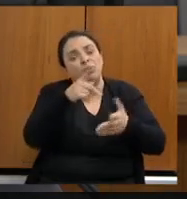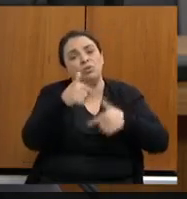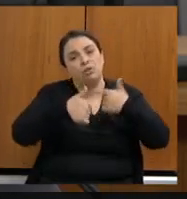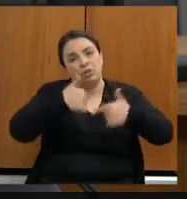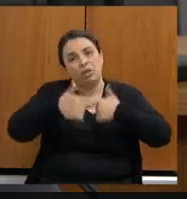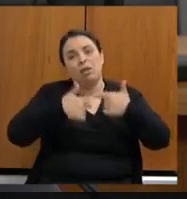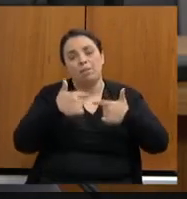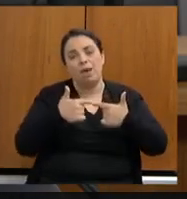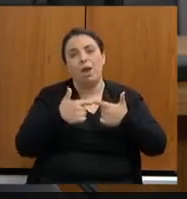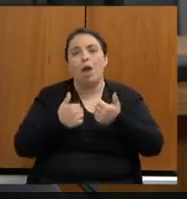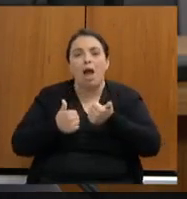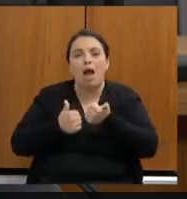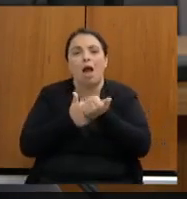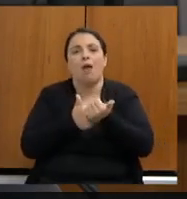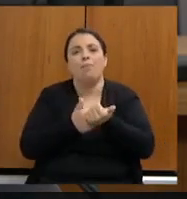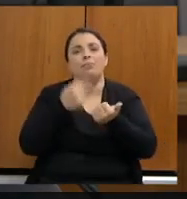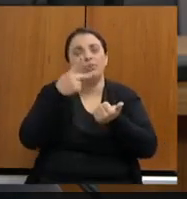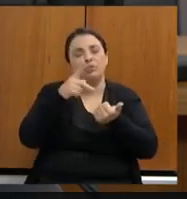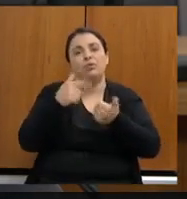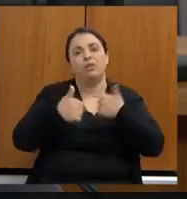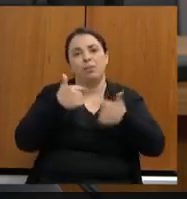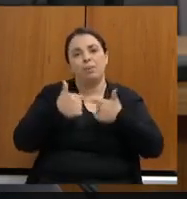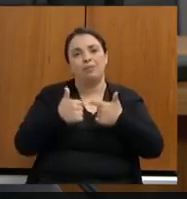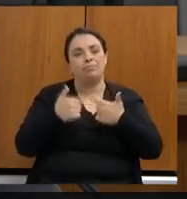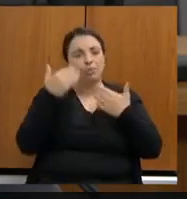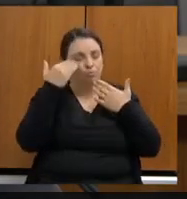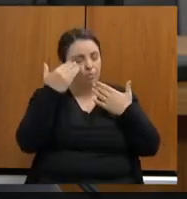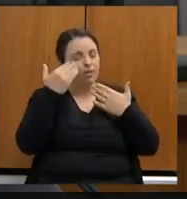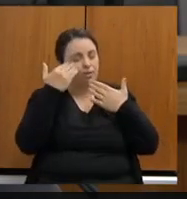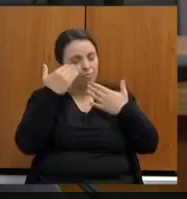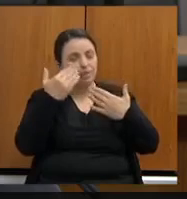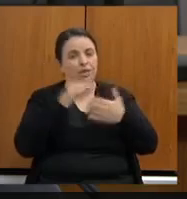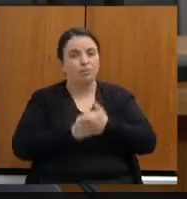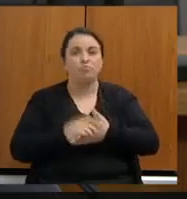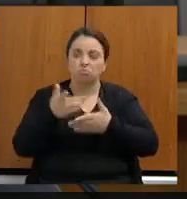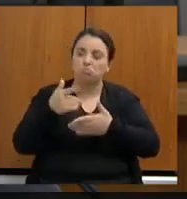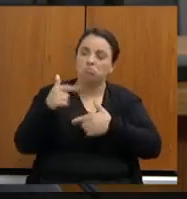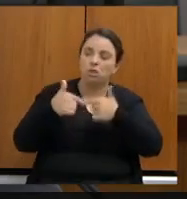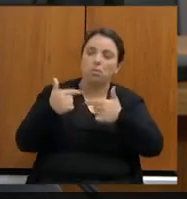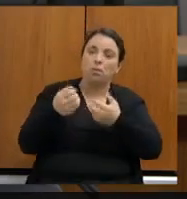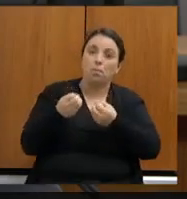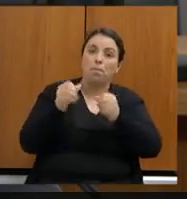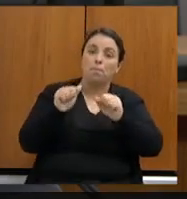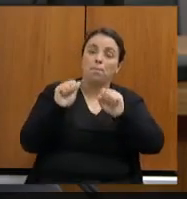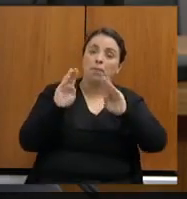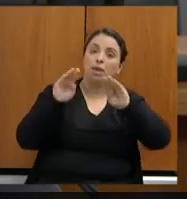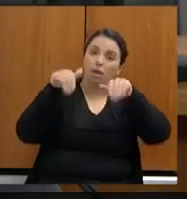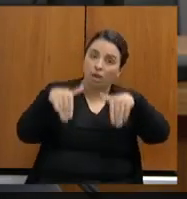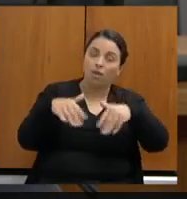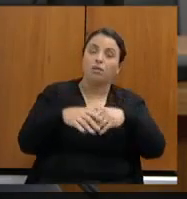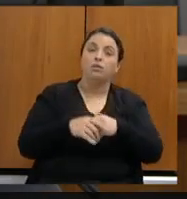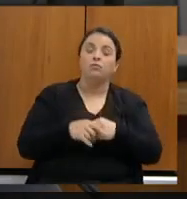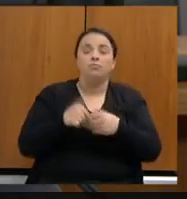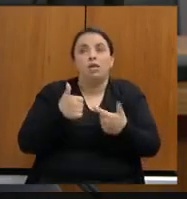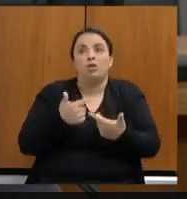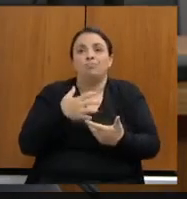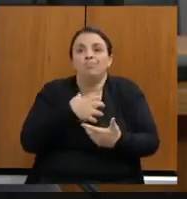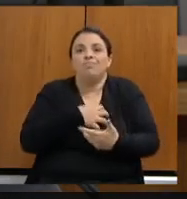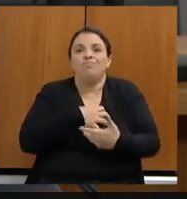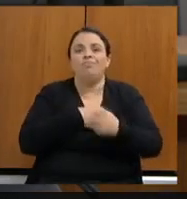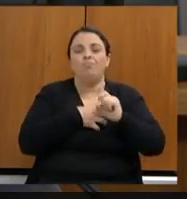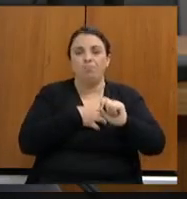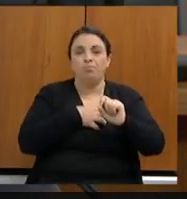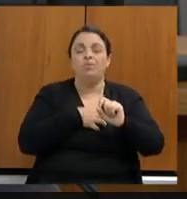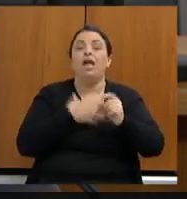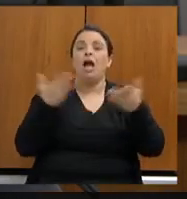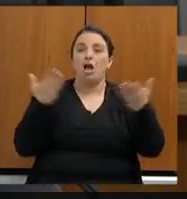obrigado apoiar o seu trabalho tá indo muito bem né eu creio que o sentimento que eu tenho que nós temos